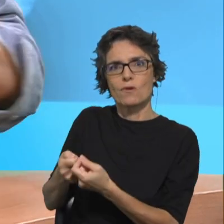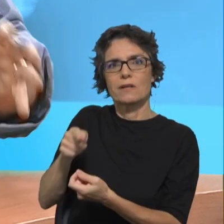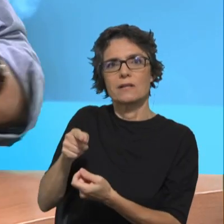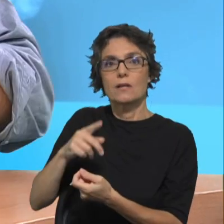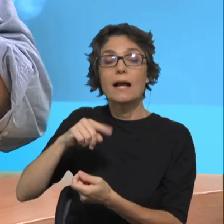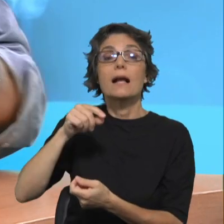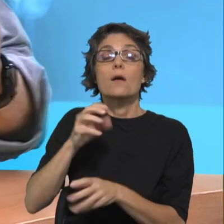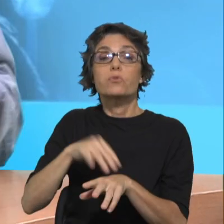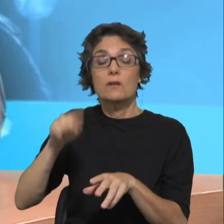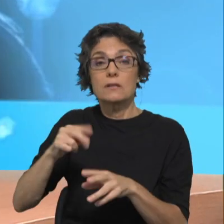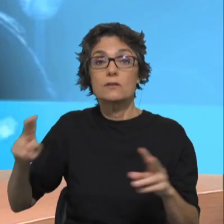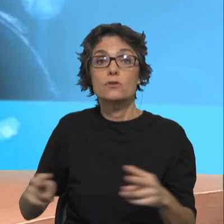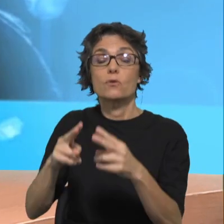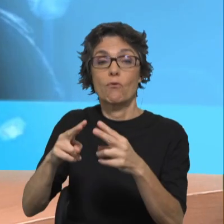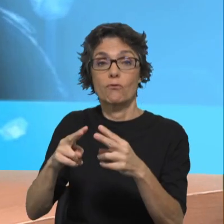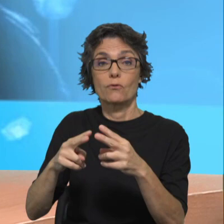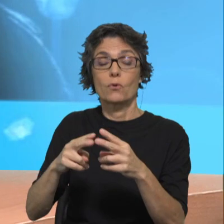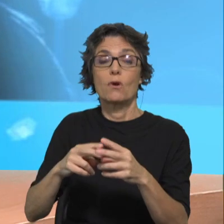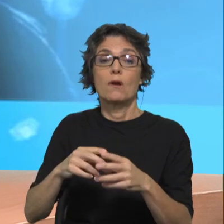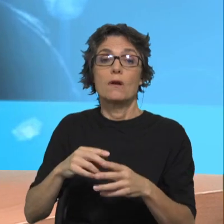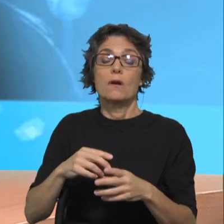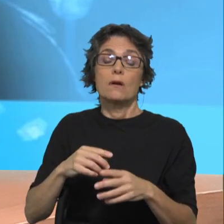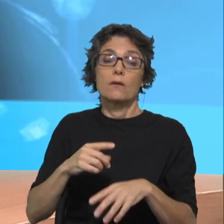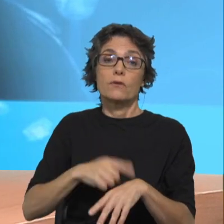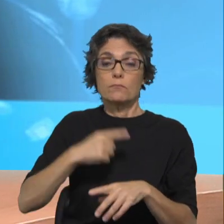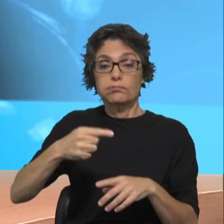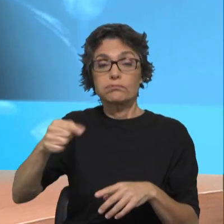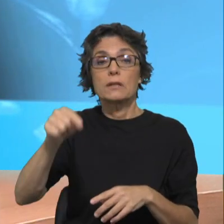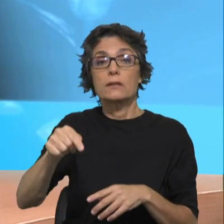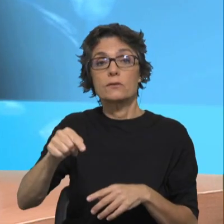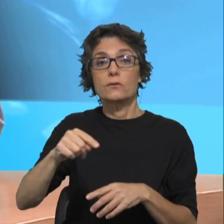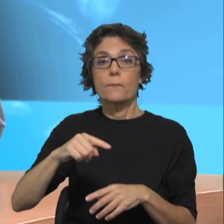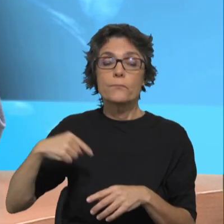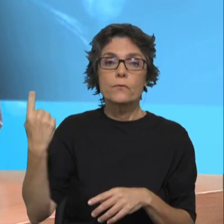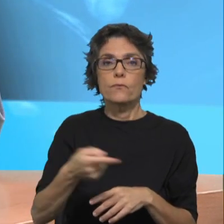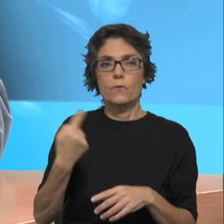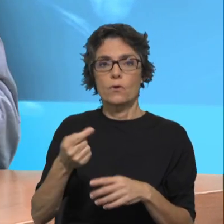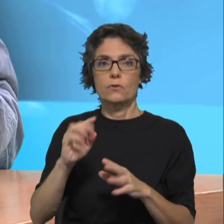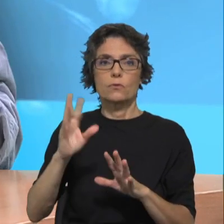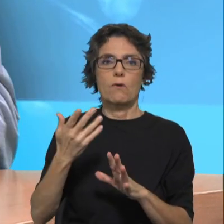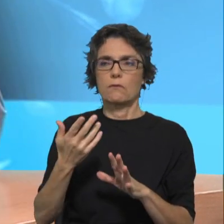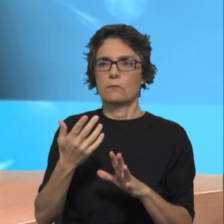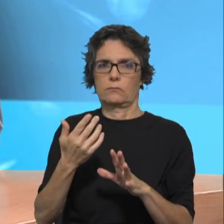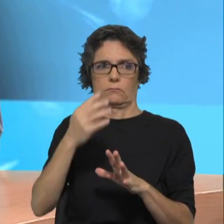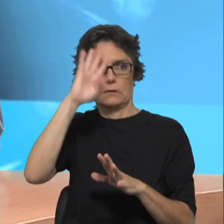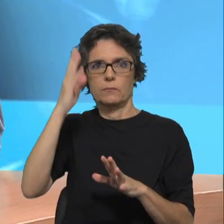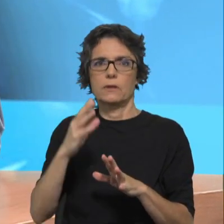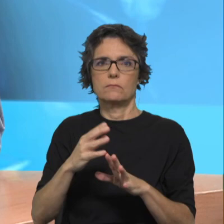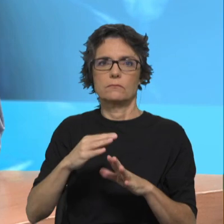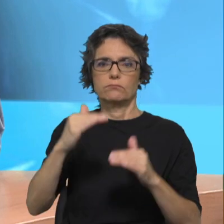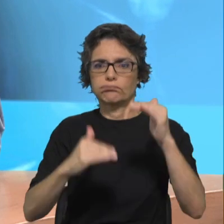tempo? Quando se tinham ido aumentando as distâncias e as diferenças e as